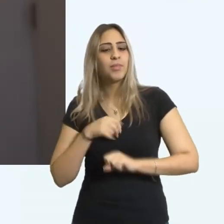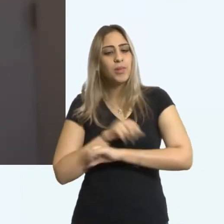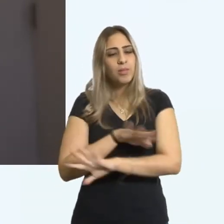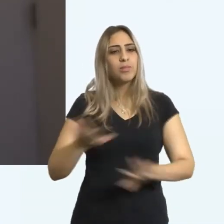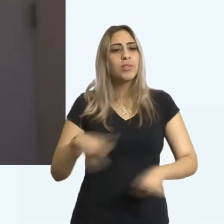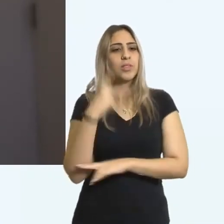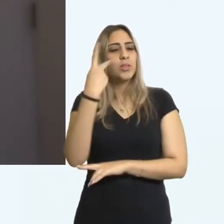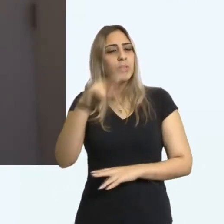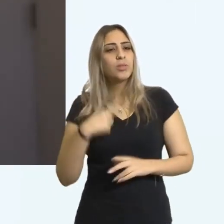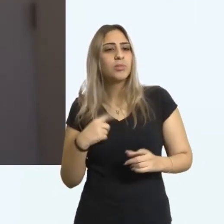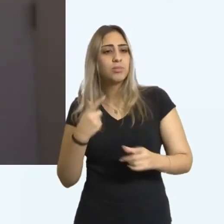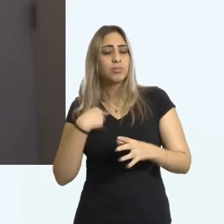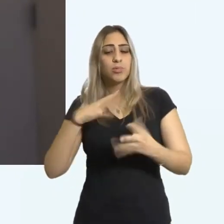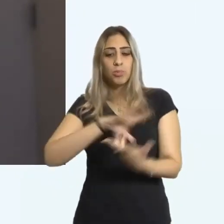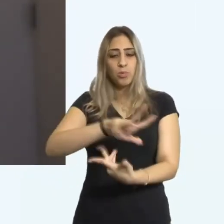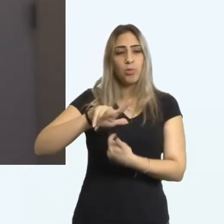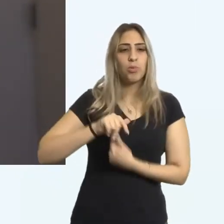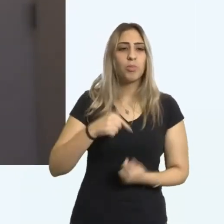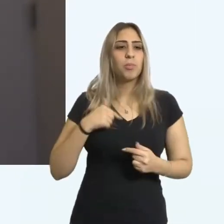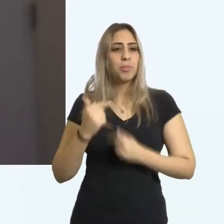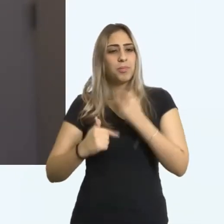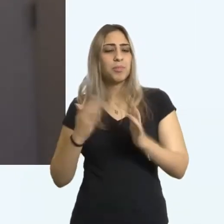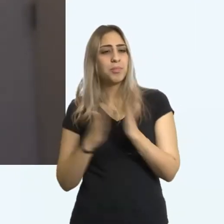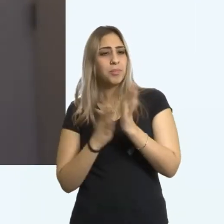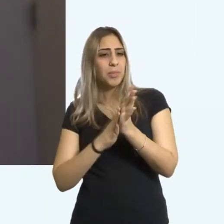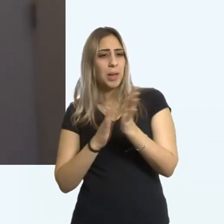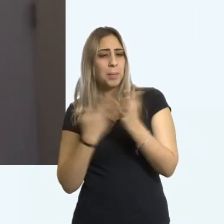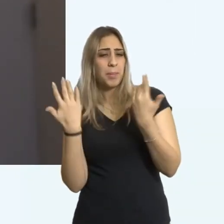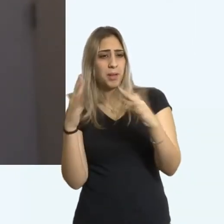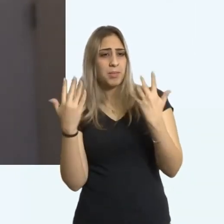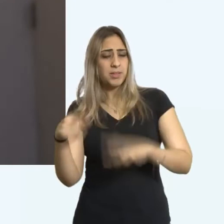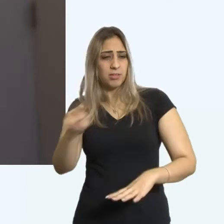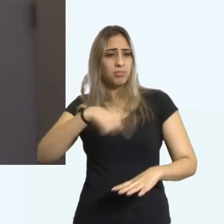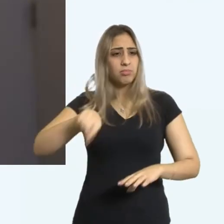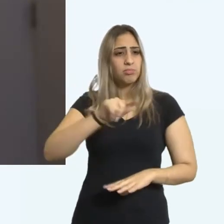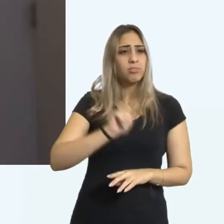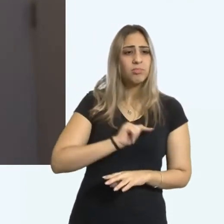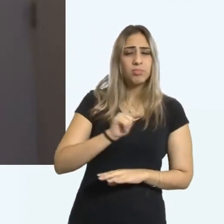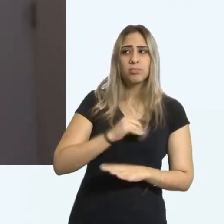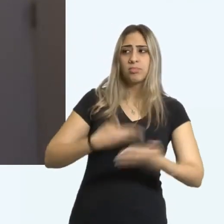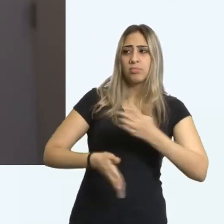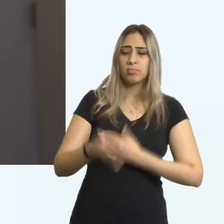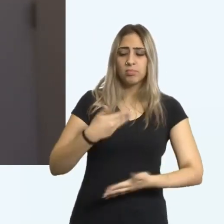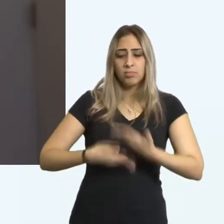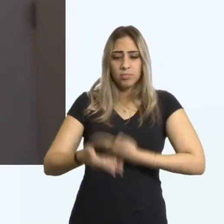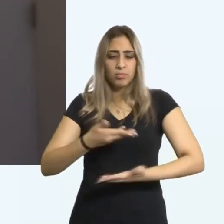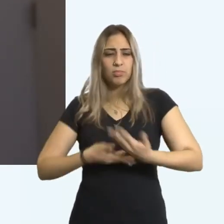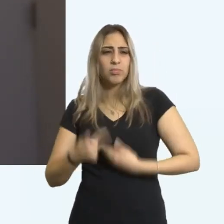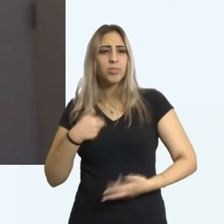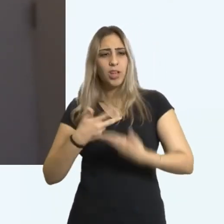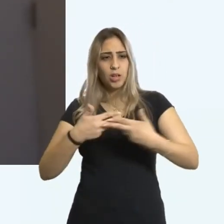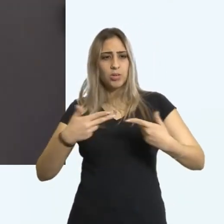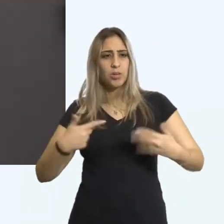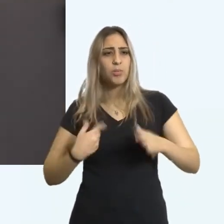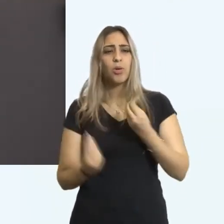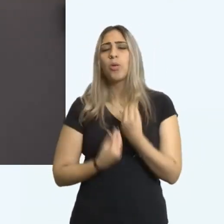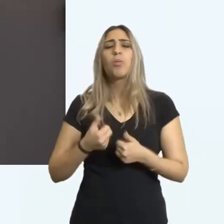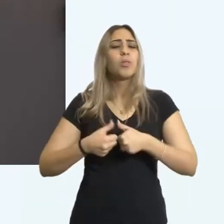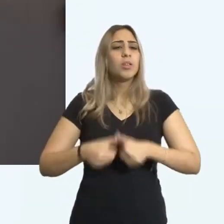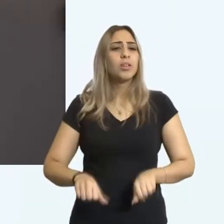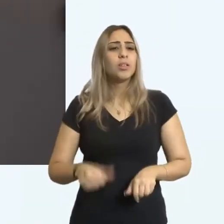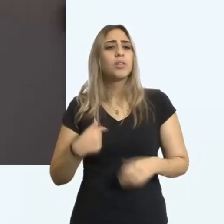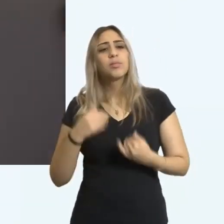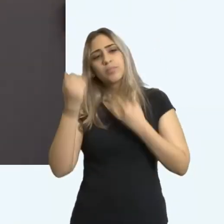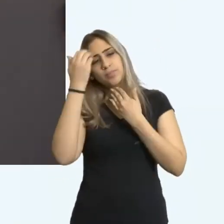de suas visões de mundo parabenizar pela potência que eles têm em modificar e transformar as coisas como estão